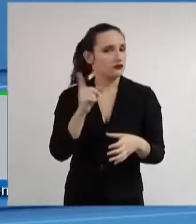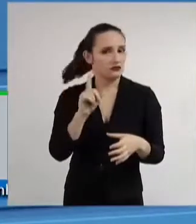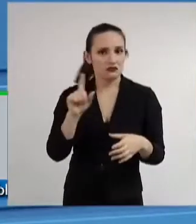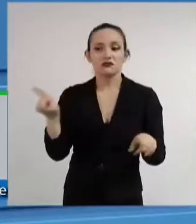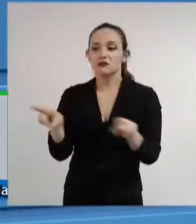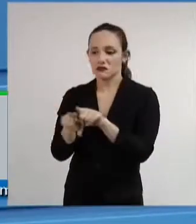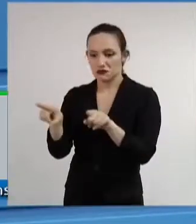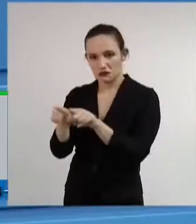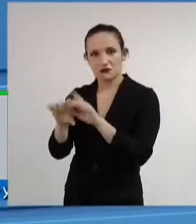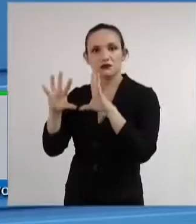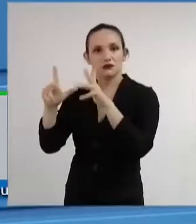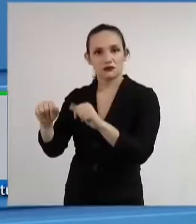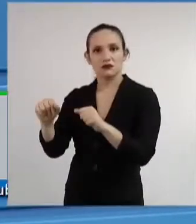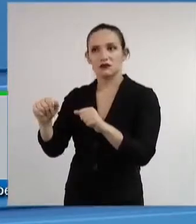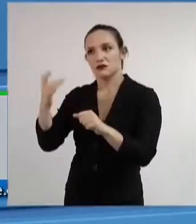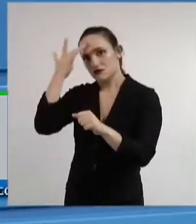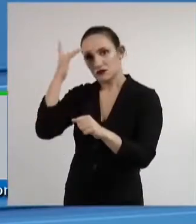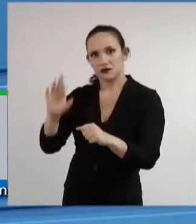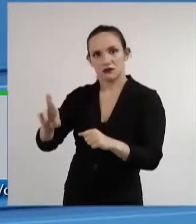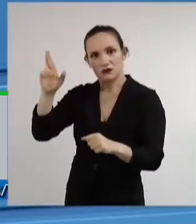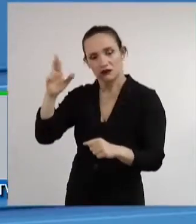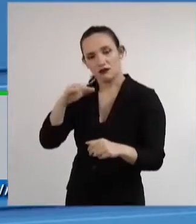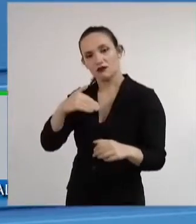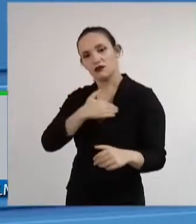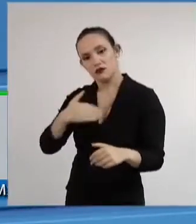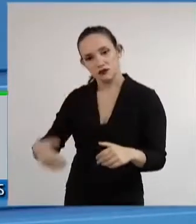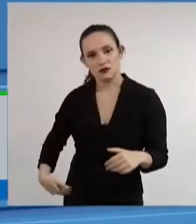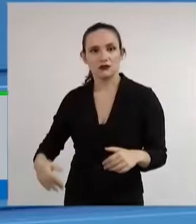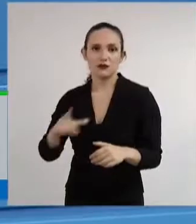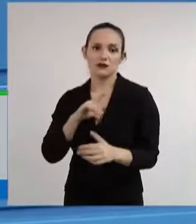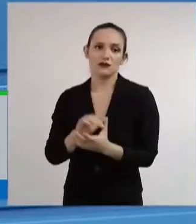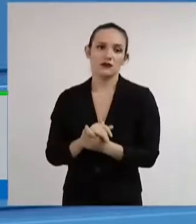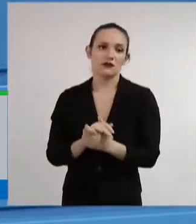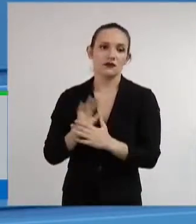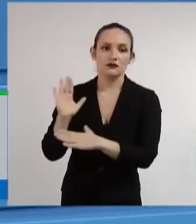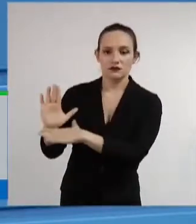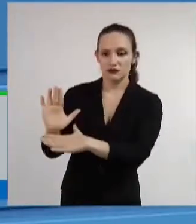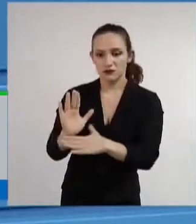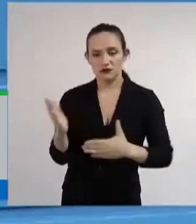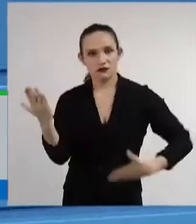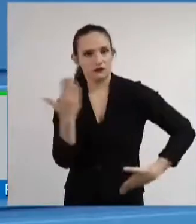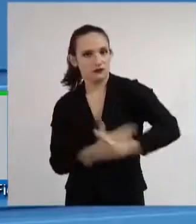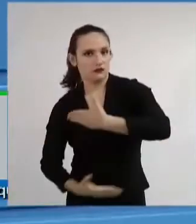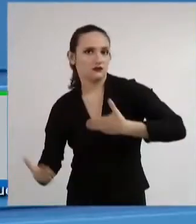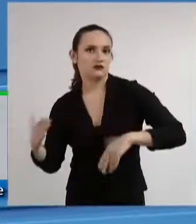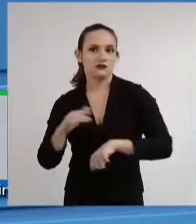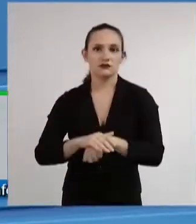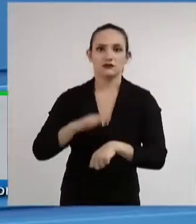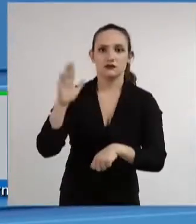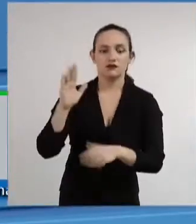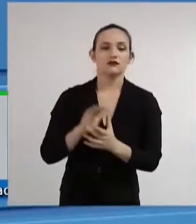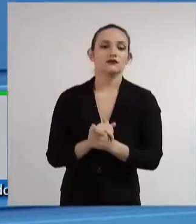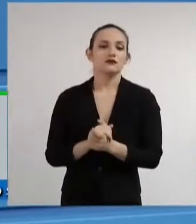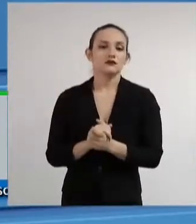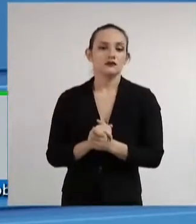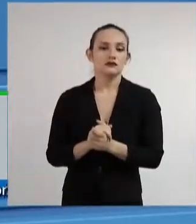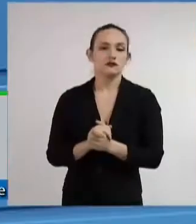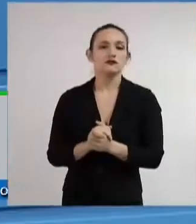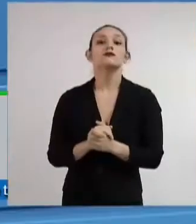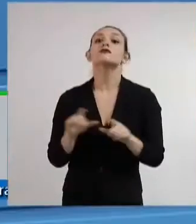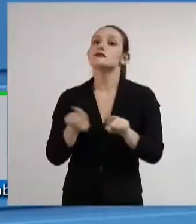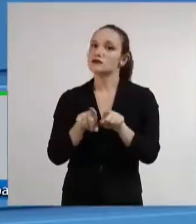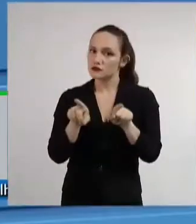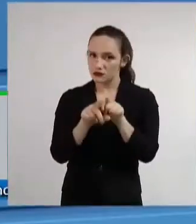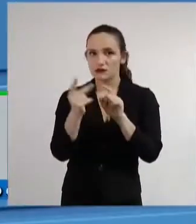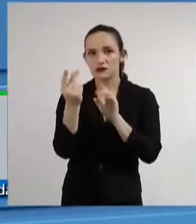também para as autoridades, para que a gente possa estar colaborando, à medida do possível, dentro dessa casa, com